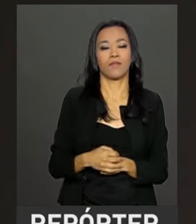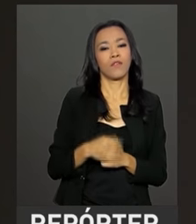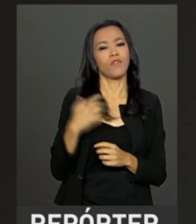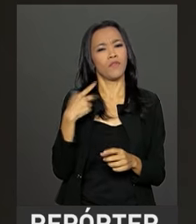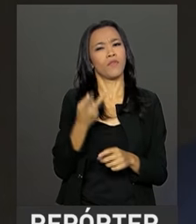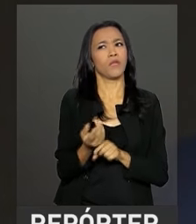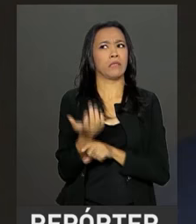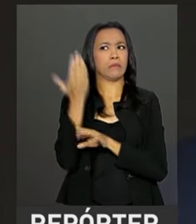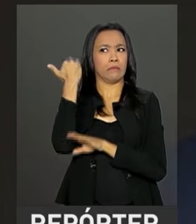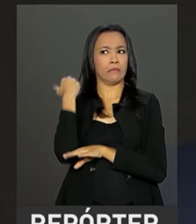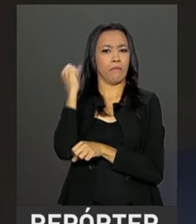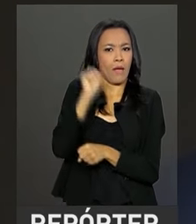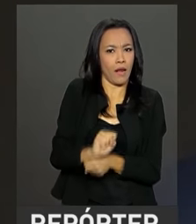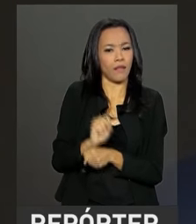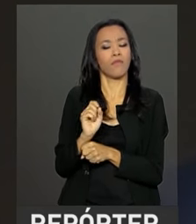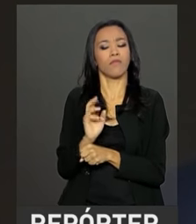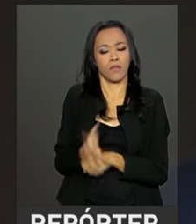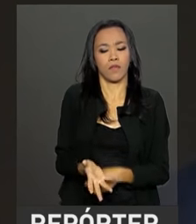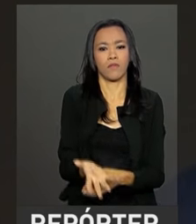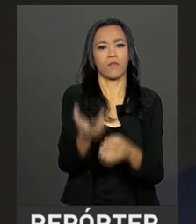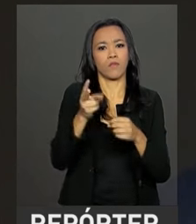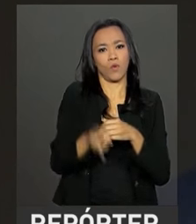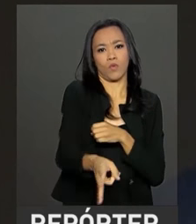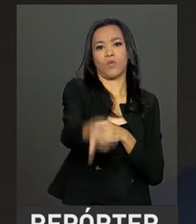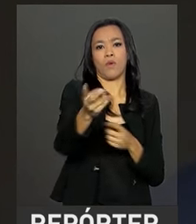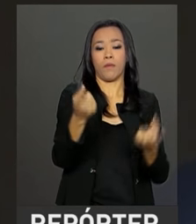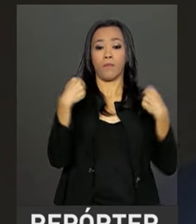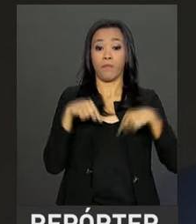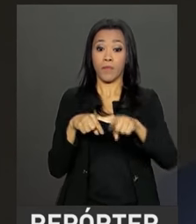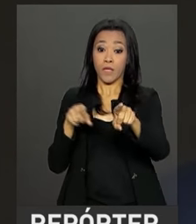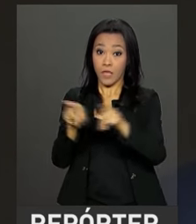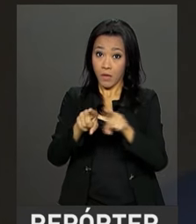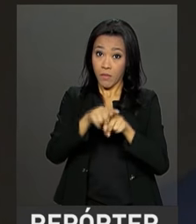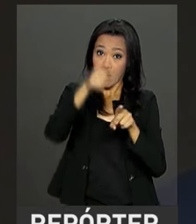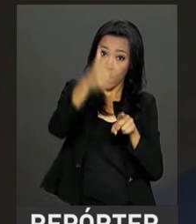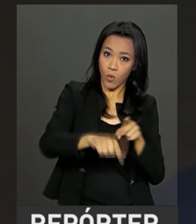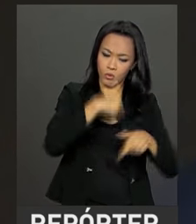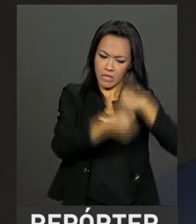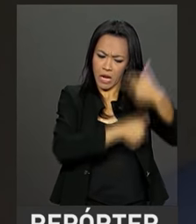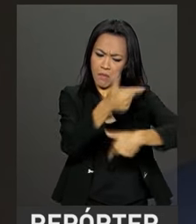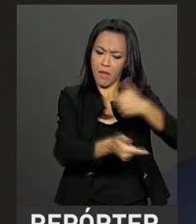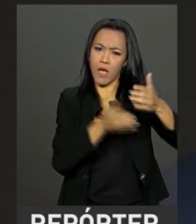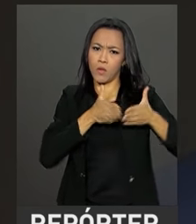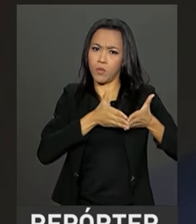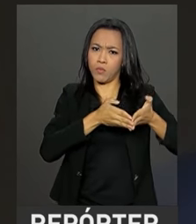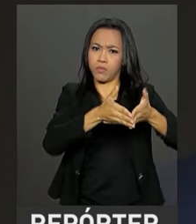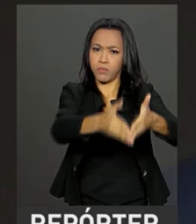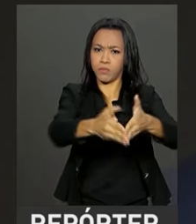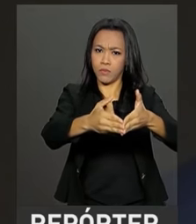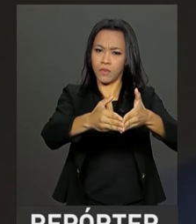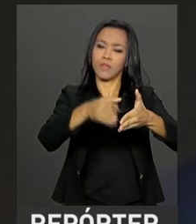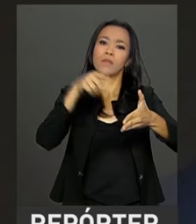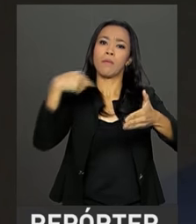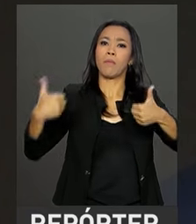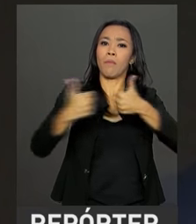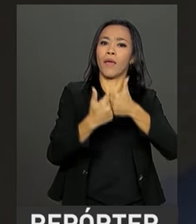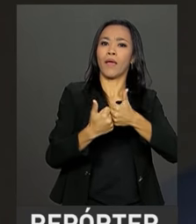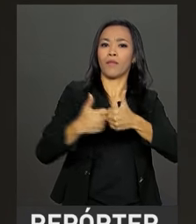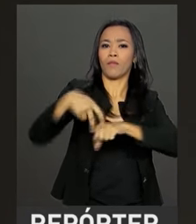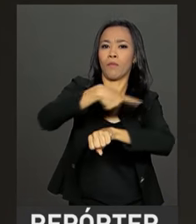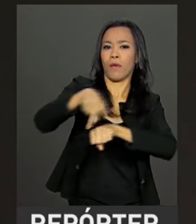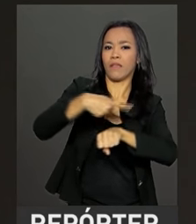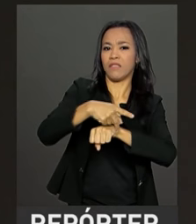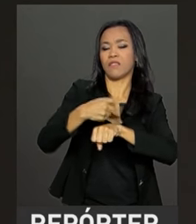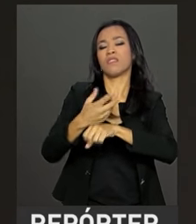incrementá lo ao destacar o trabalho da marinha brasileira numa missão da onu na costa libanesa o presidente lembrou a situação da